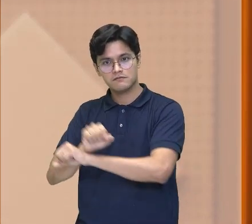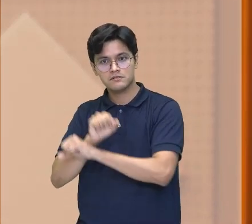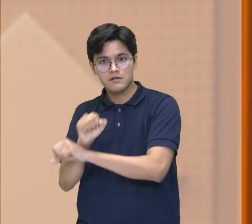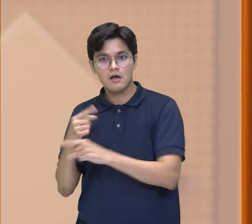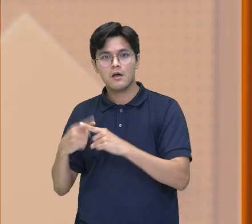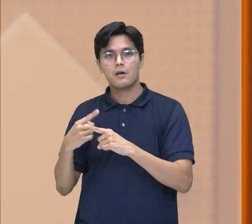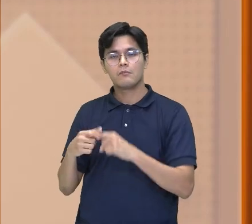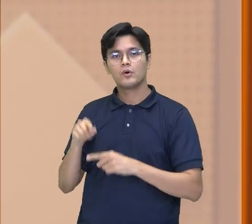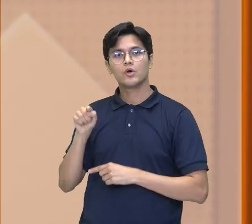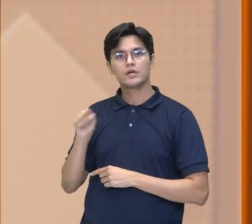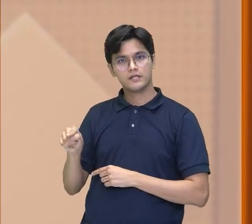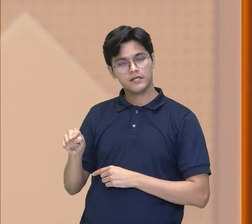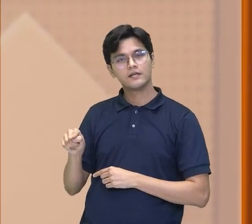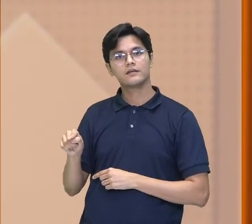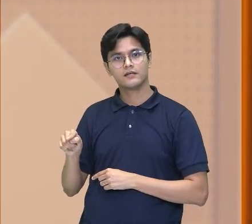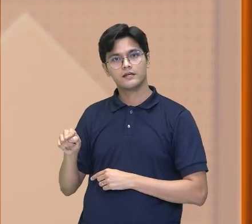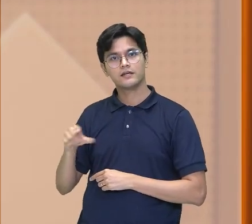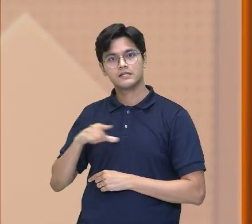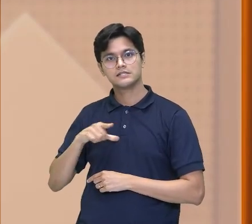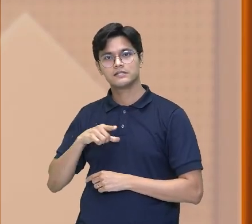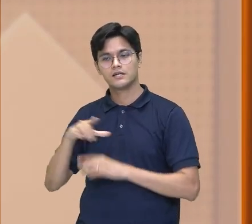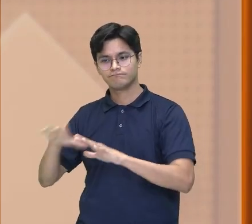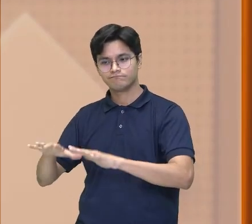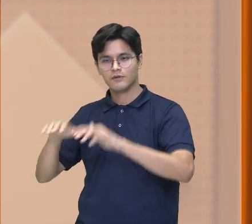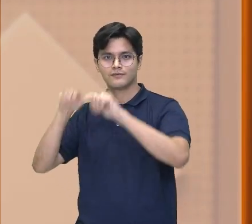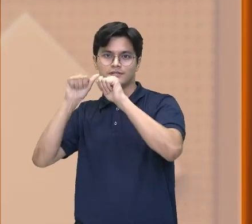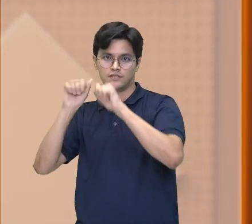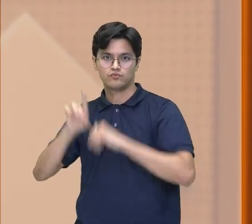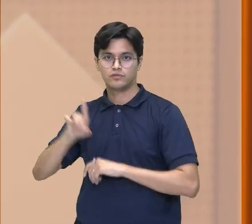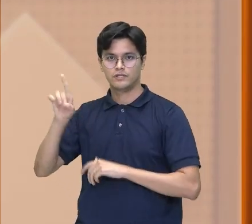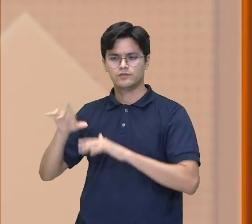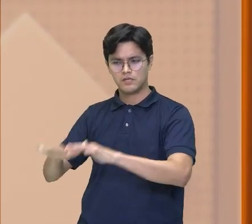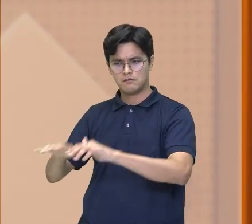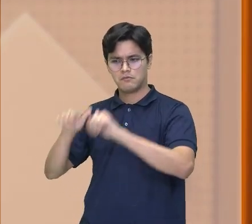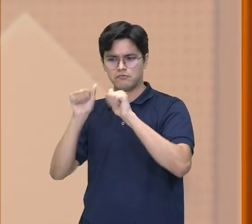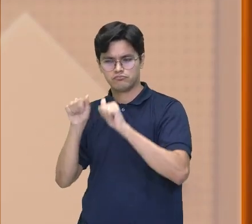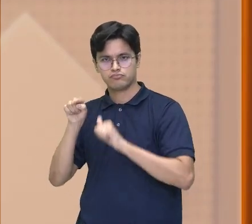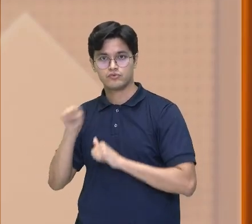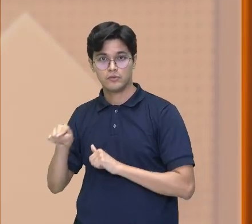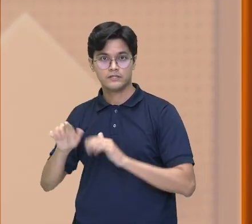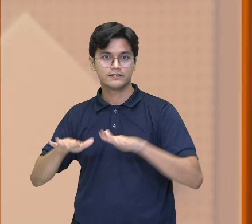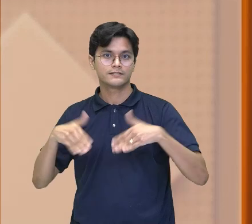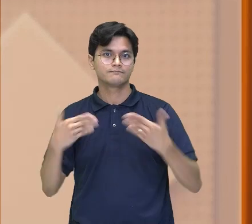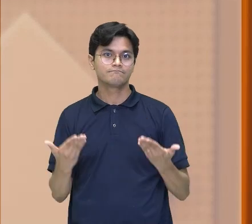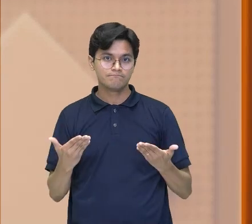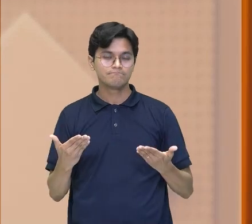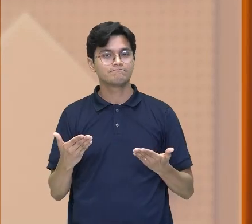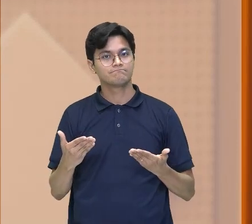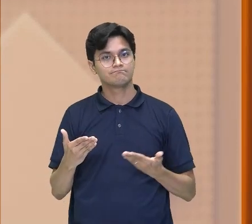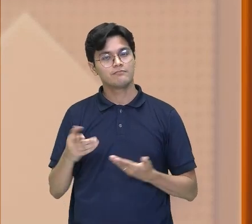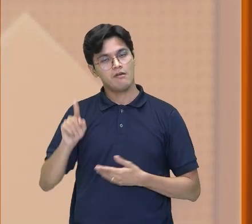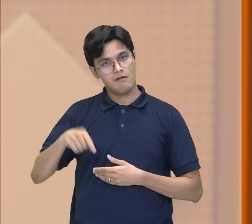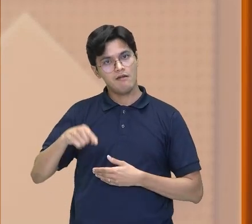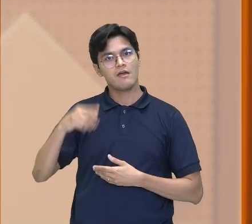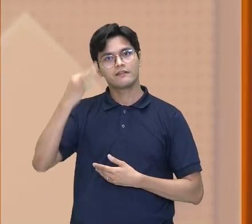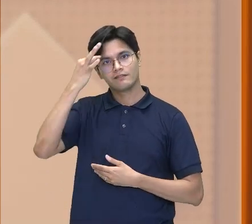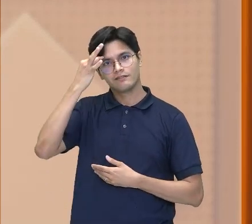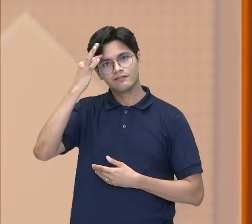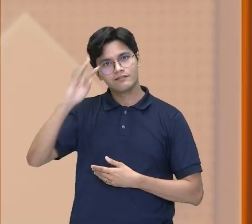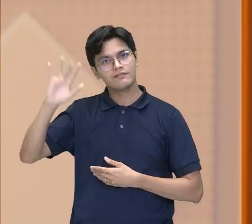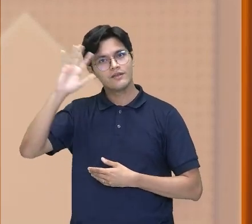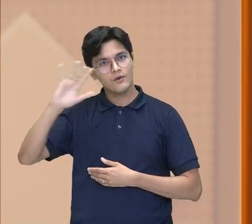estavam ali debaixo de condenação divina. Então, isso foi uma das, vamos dizer assim, uma das teorias, uma